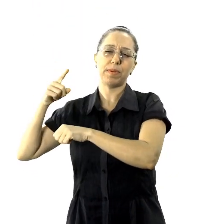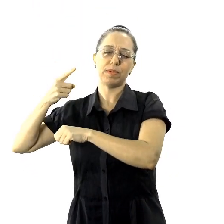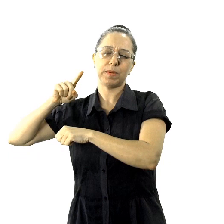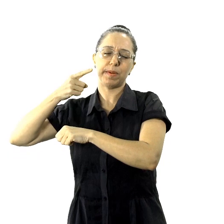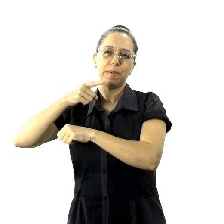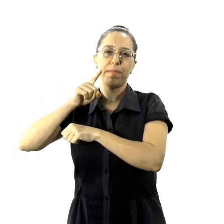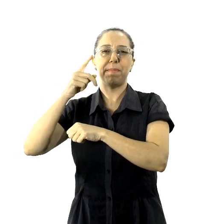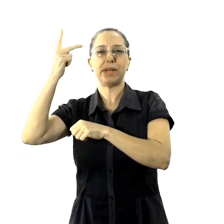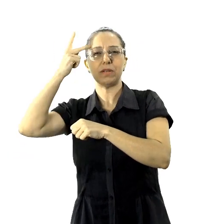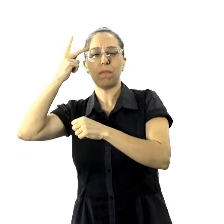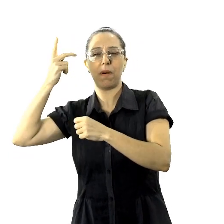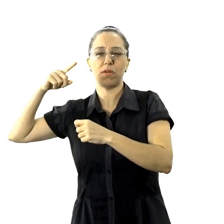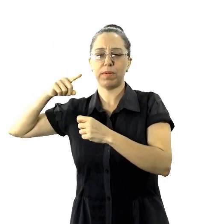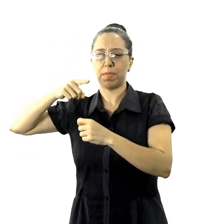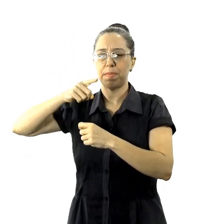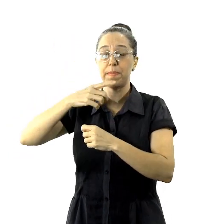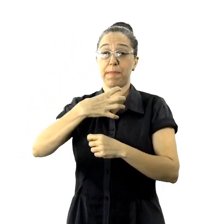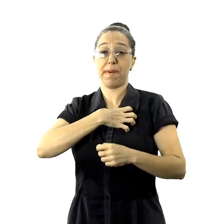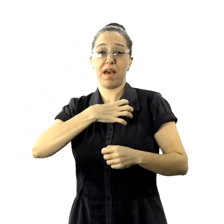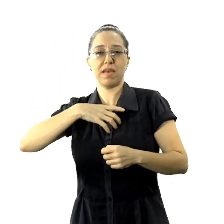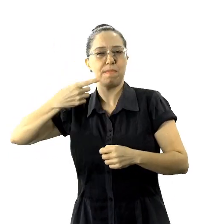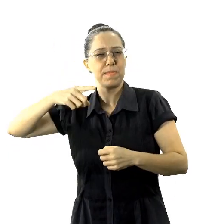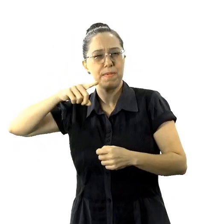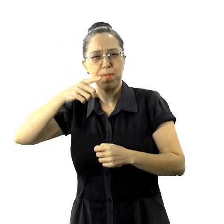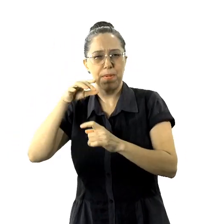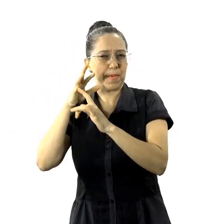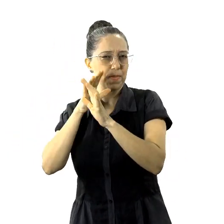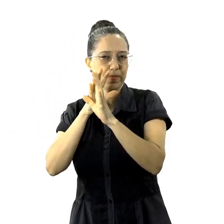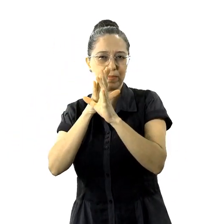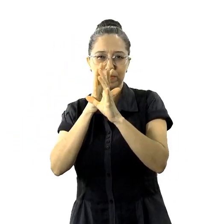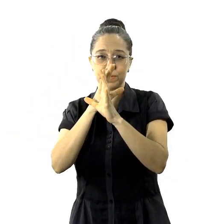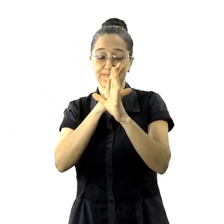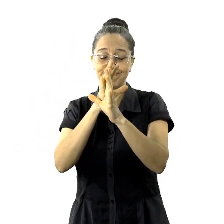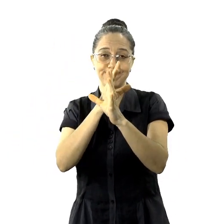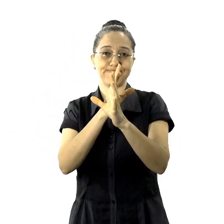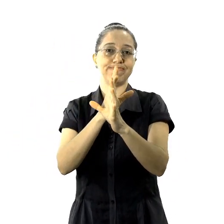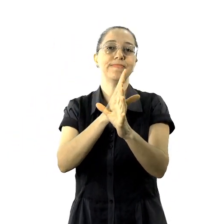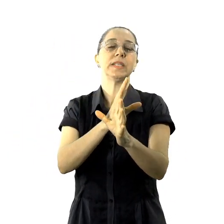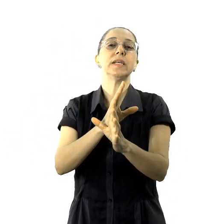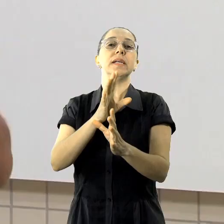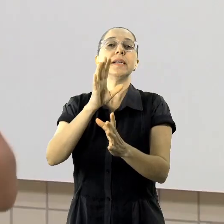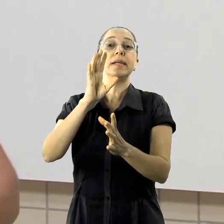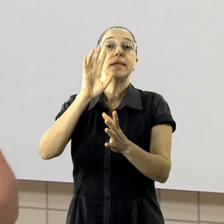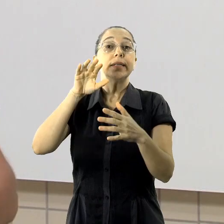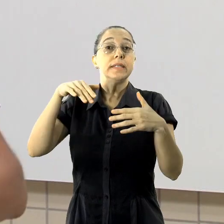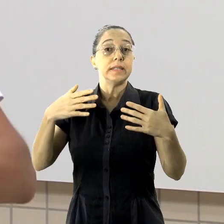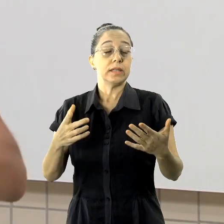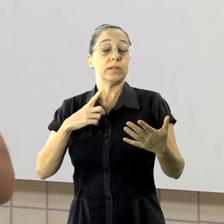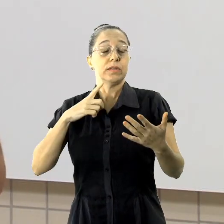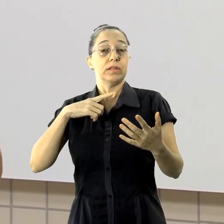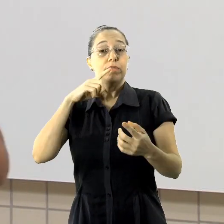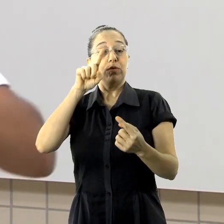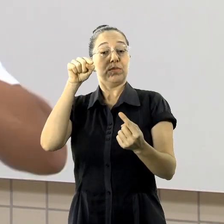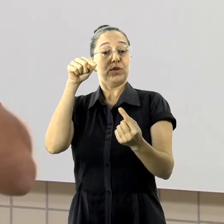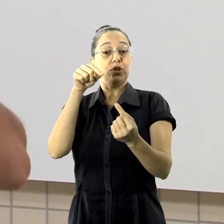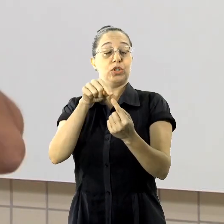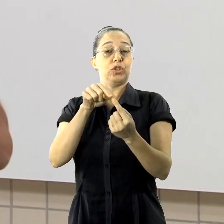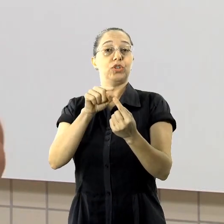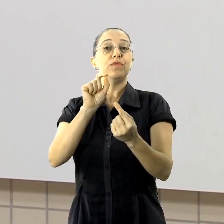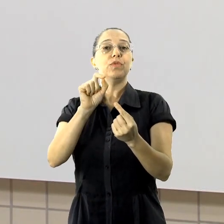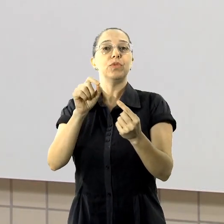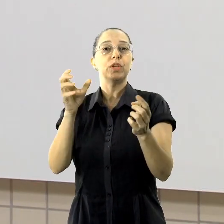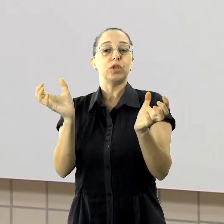Tocantins, Bahia, enfim. O movimento, ele conseguiu, no seu auge, ele chegou a agrupar mais